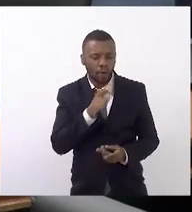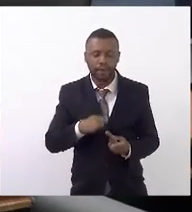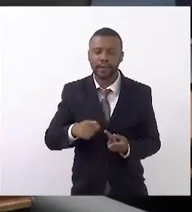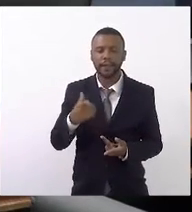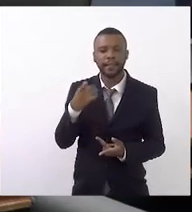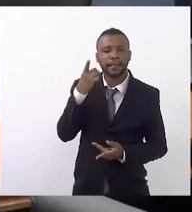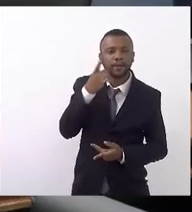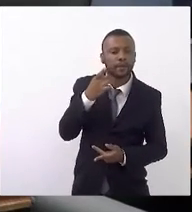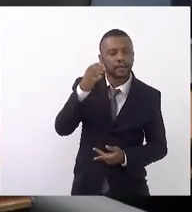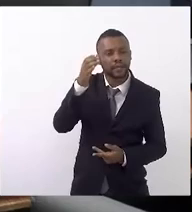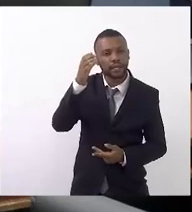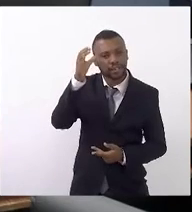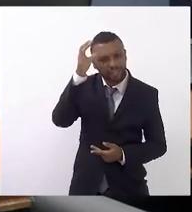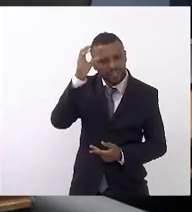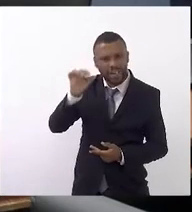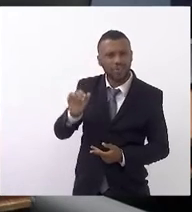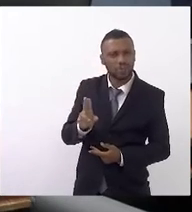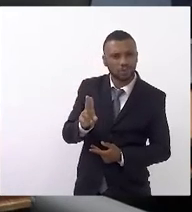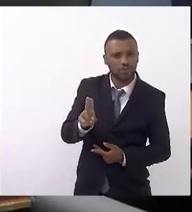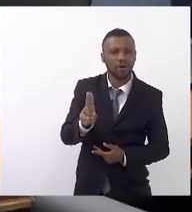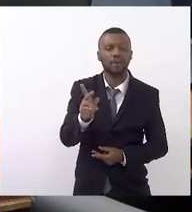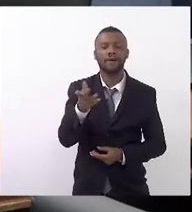sim.